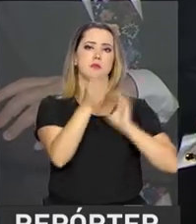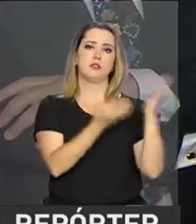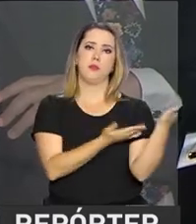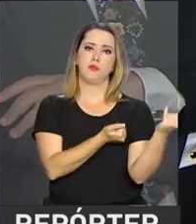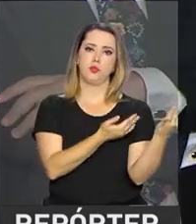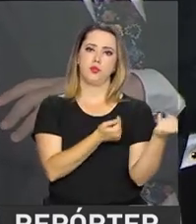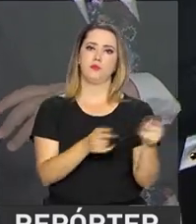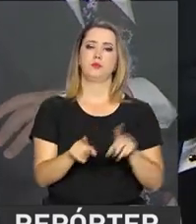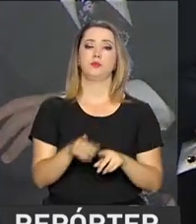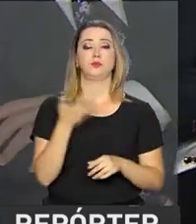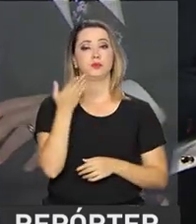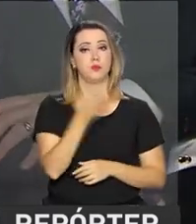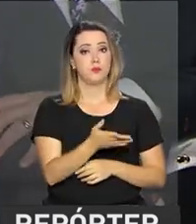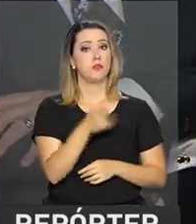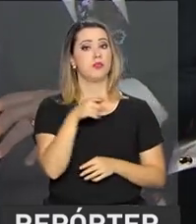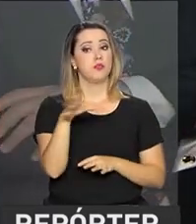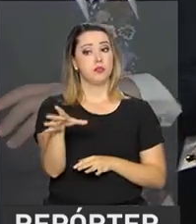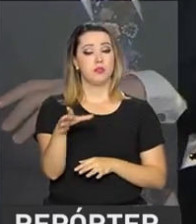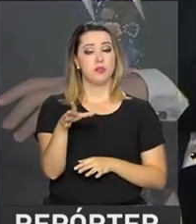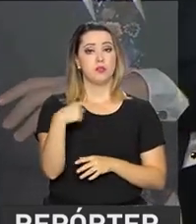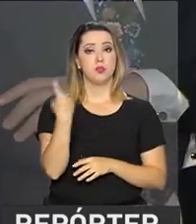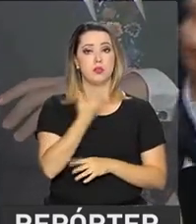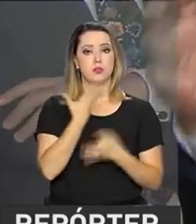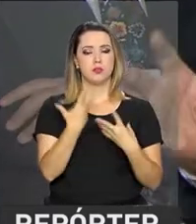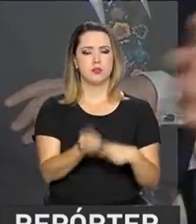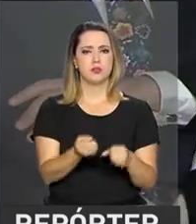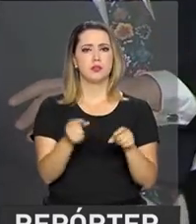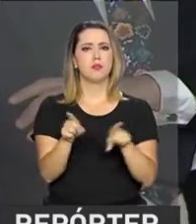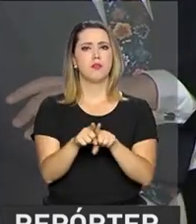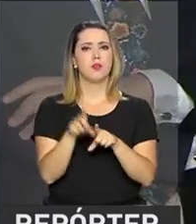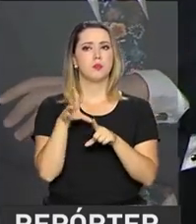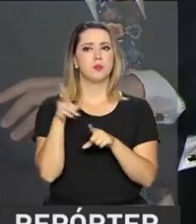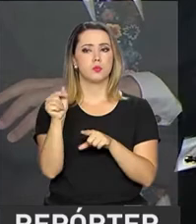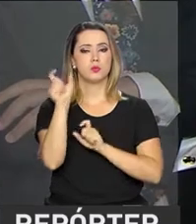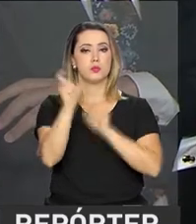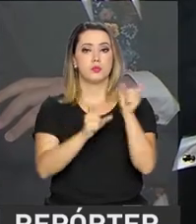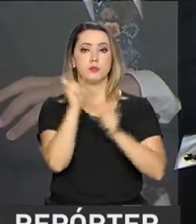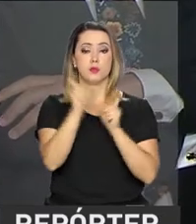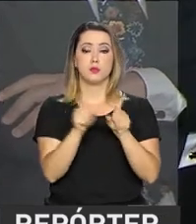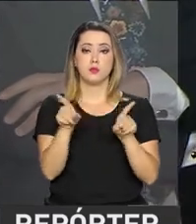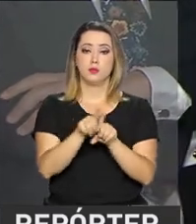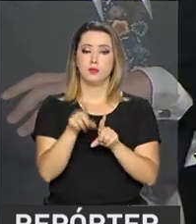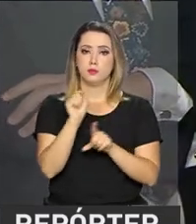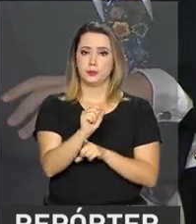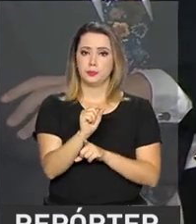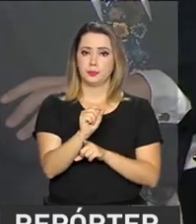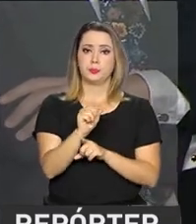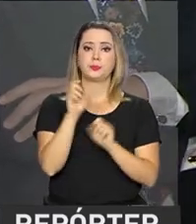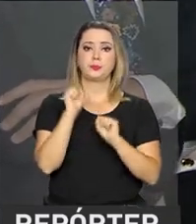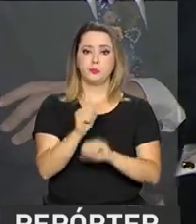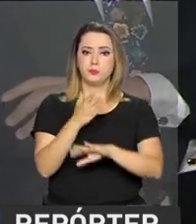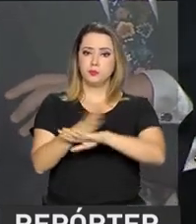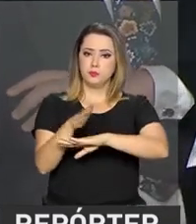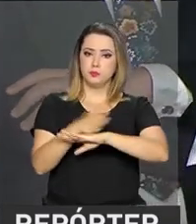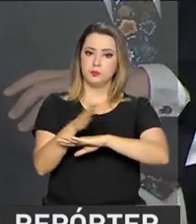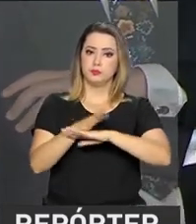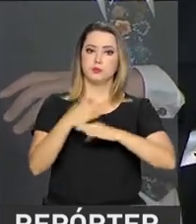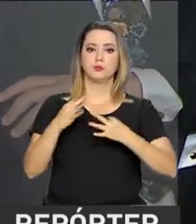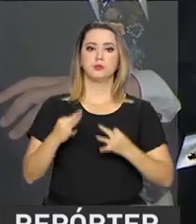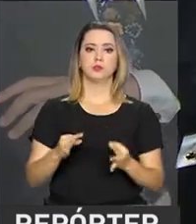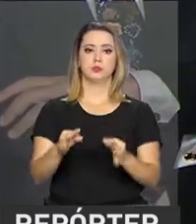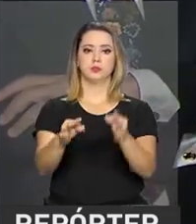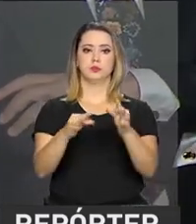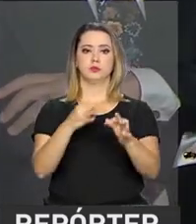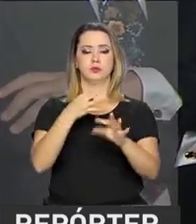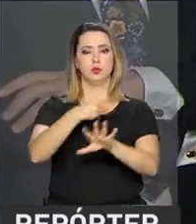do bolsa família vão captar vamos fazer com que todos tenham a sejam capacitados na área de tecnologia da informação